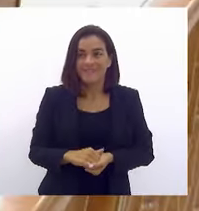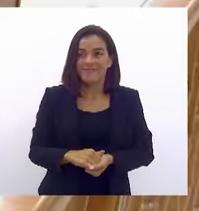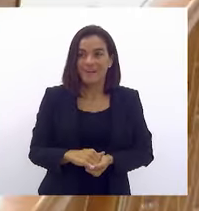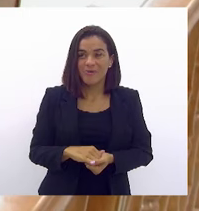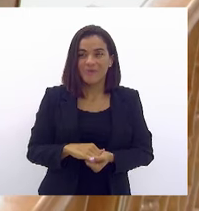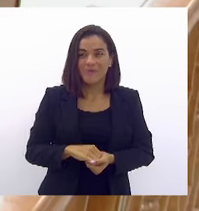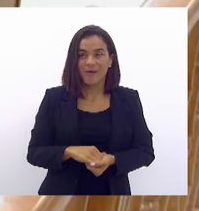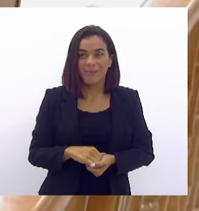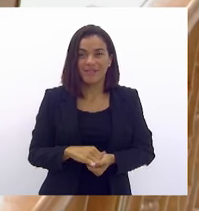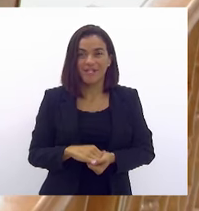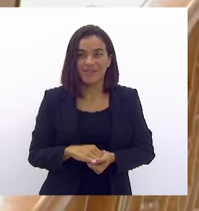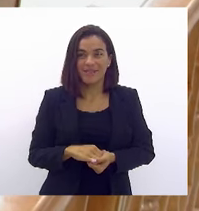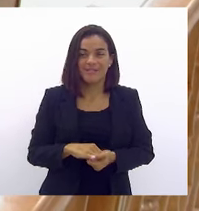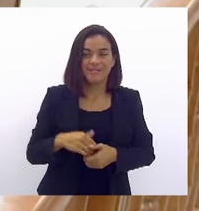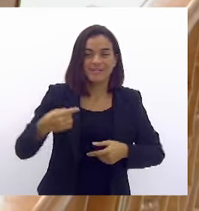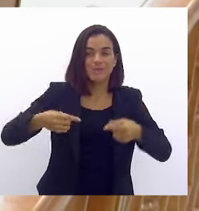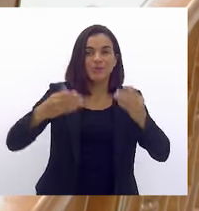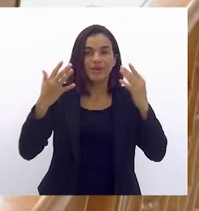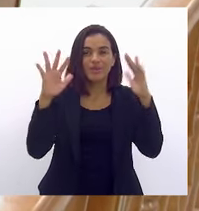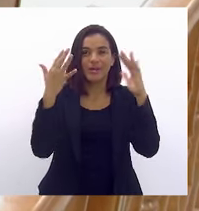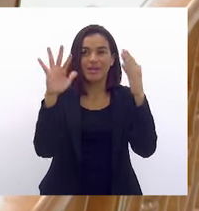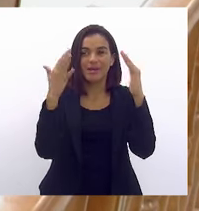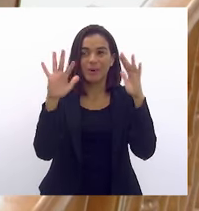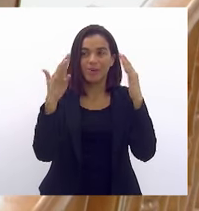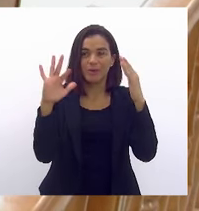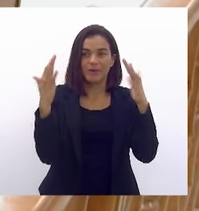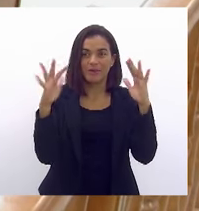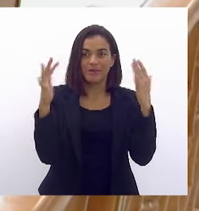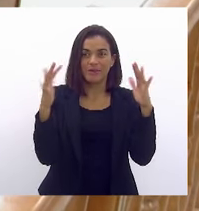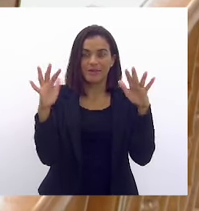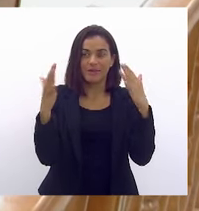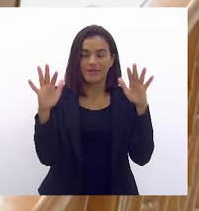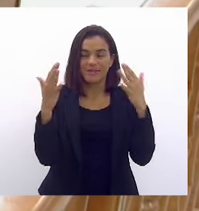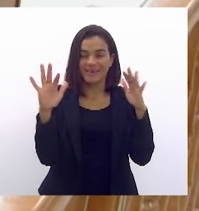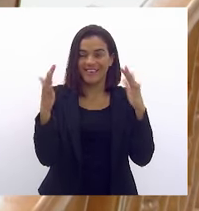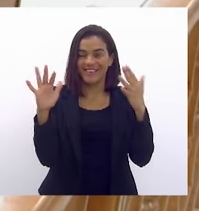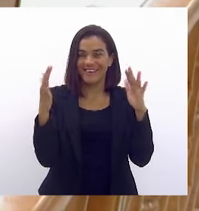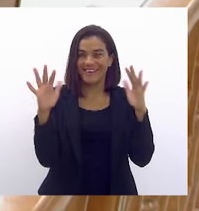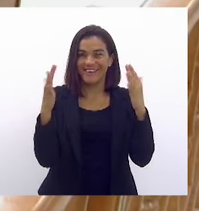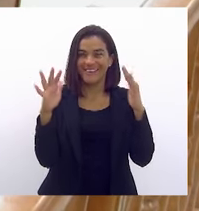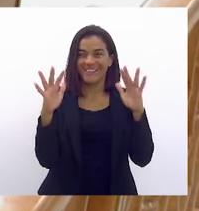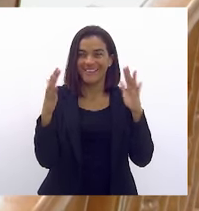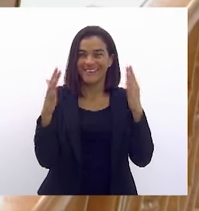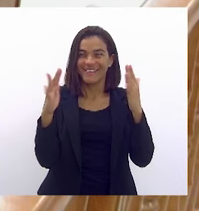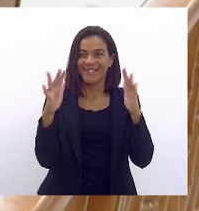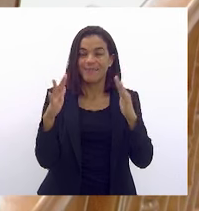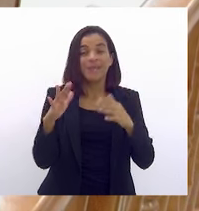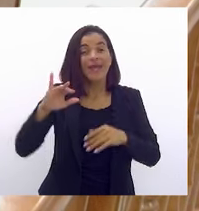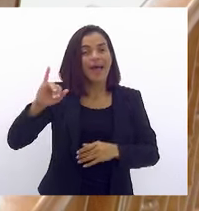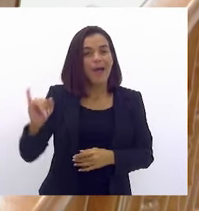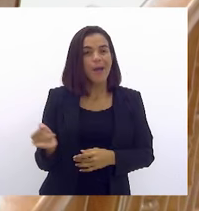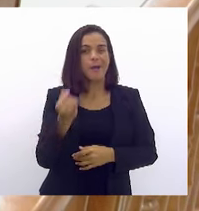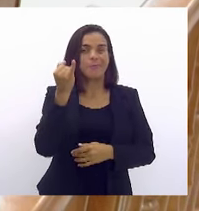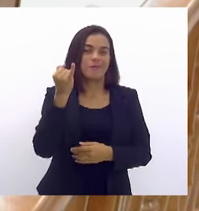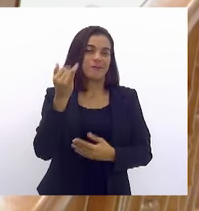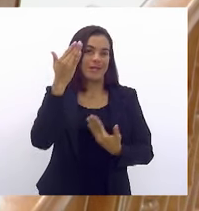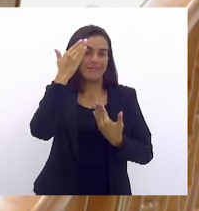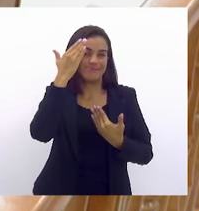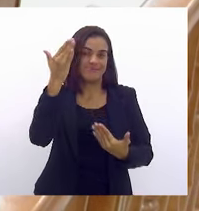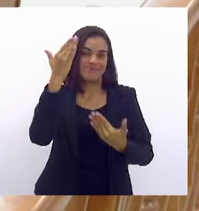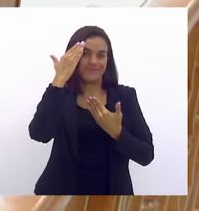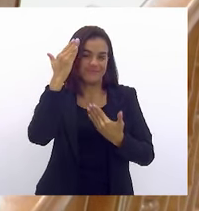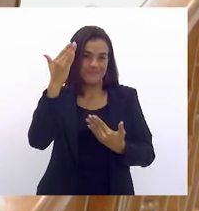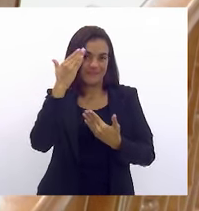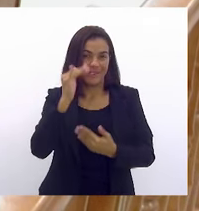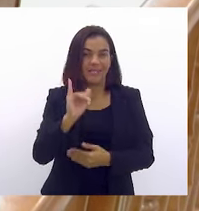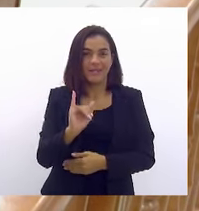Muito obrigado, Elaine. Aproveitar para agradecer aqui a presença do